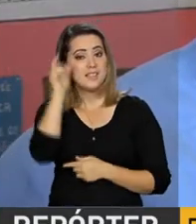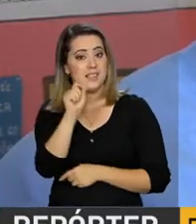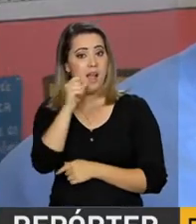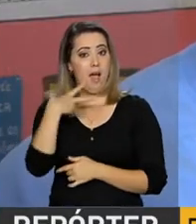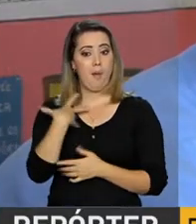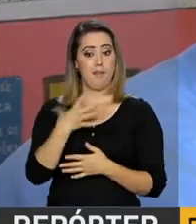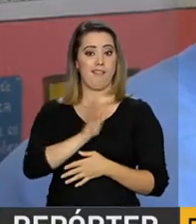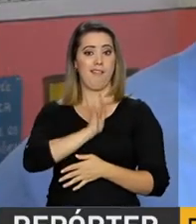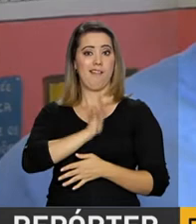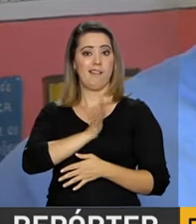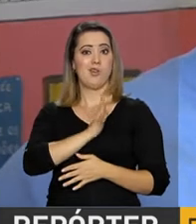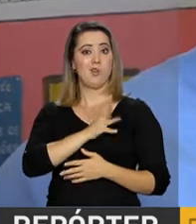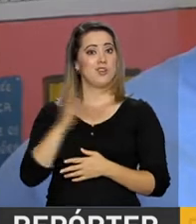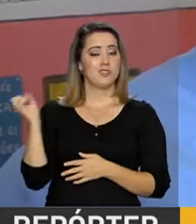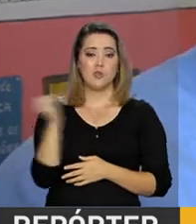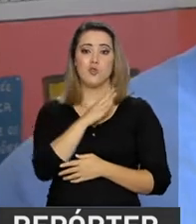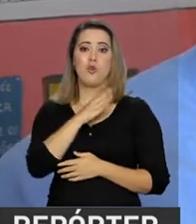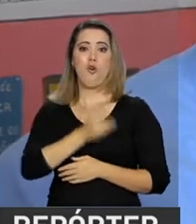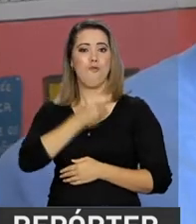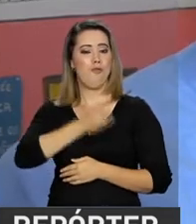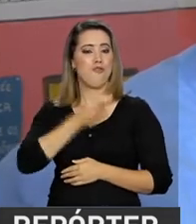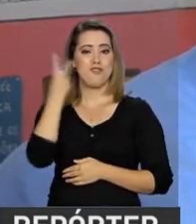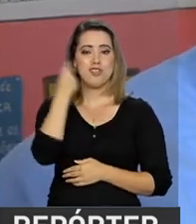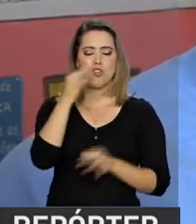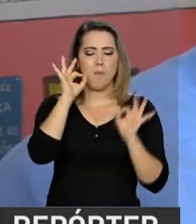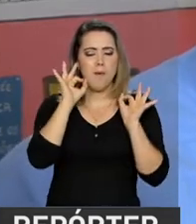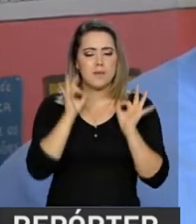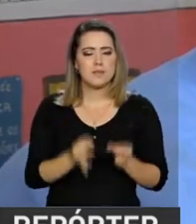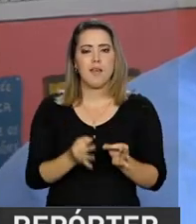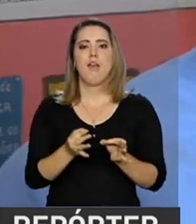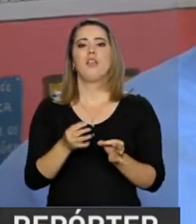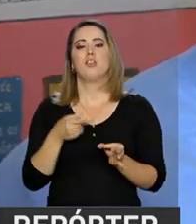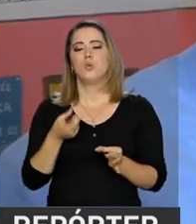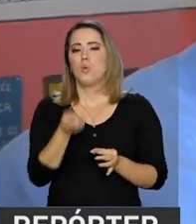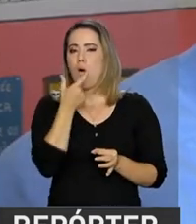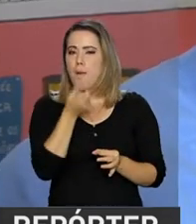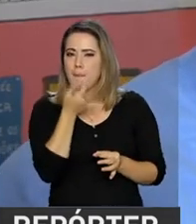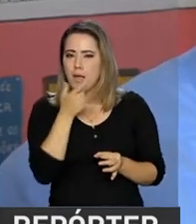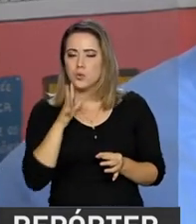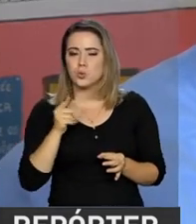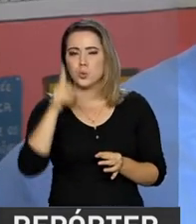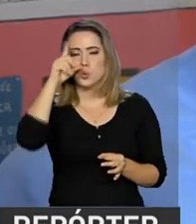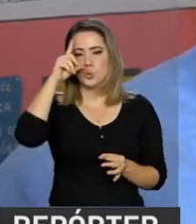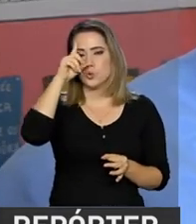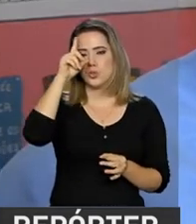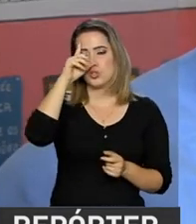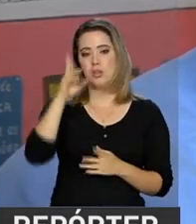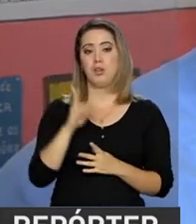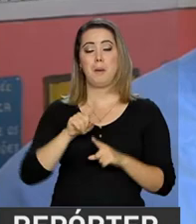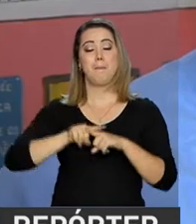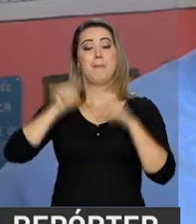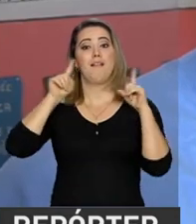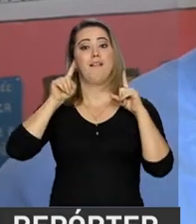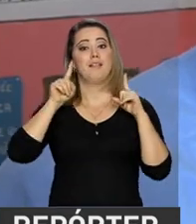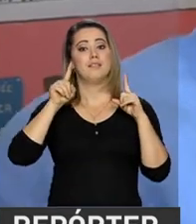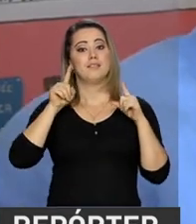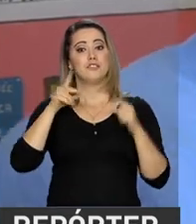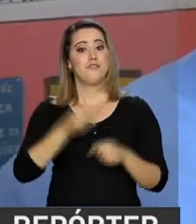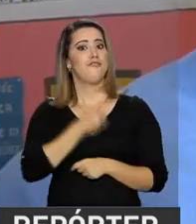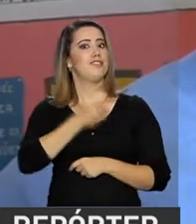perfeito tomando a sua medicação que não pode parar de tomar na tocada rejeição mas ele vai ser